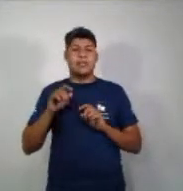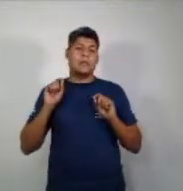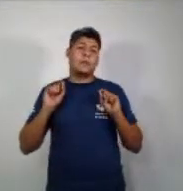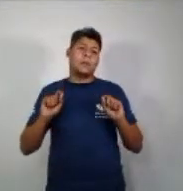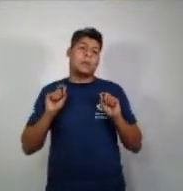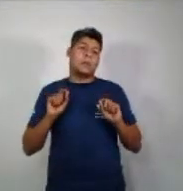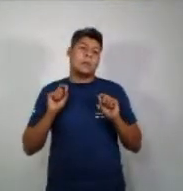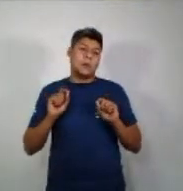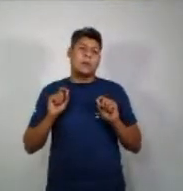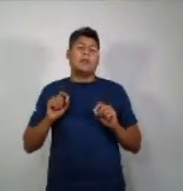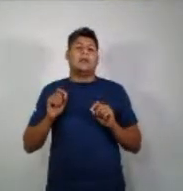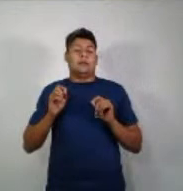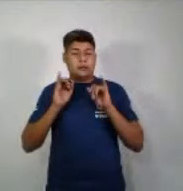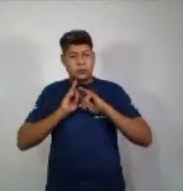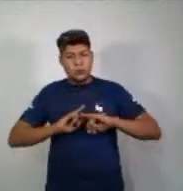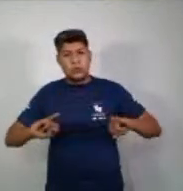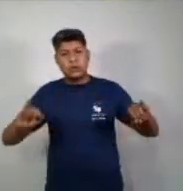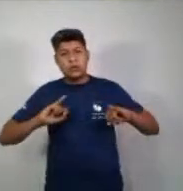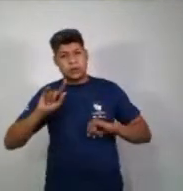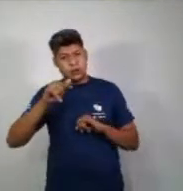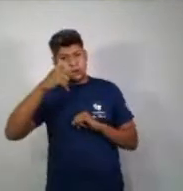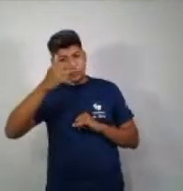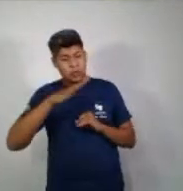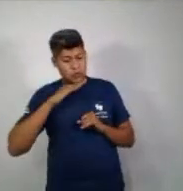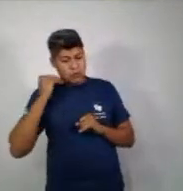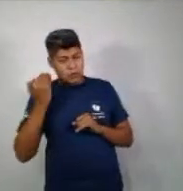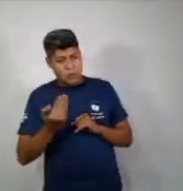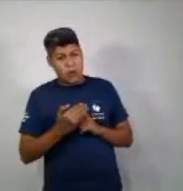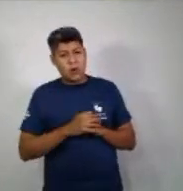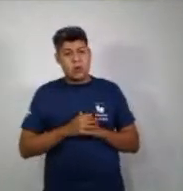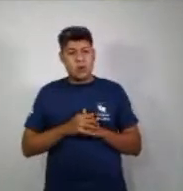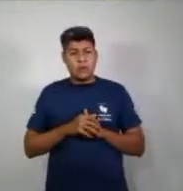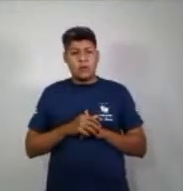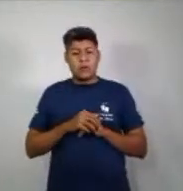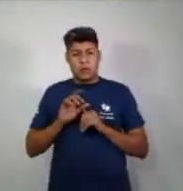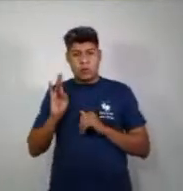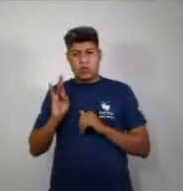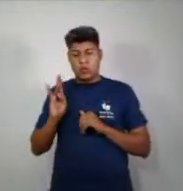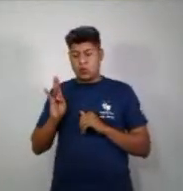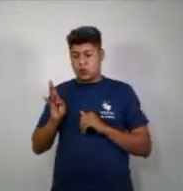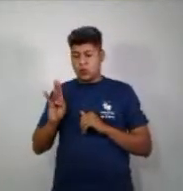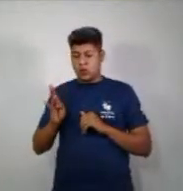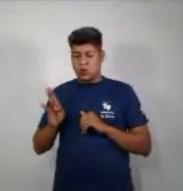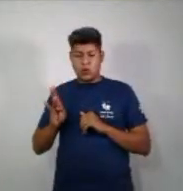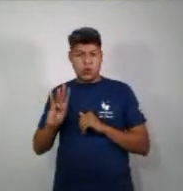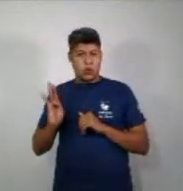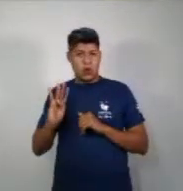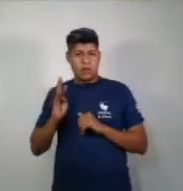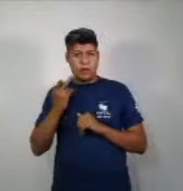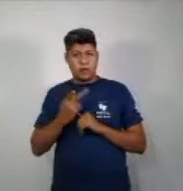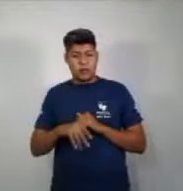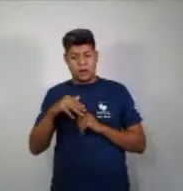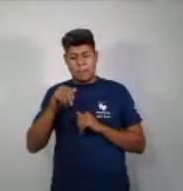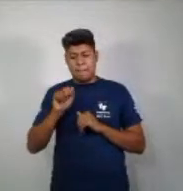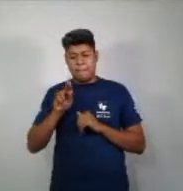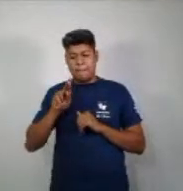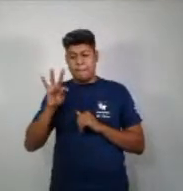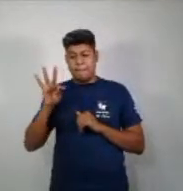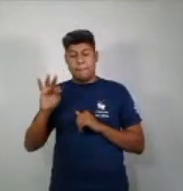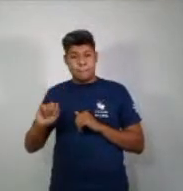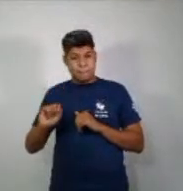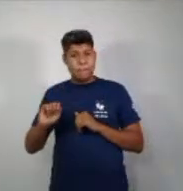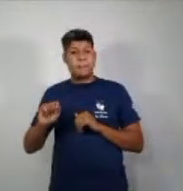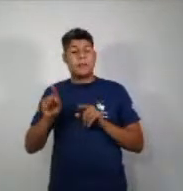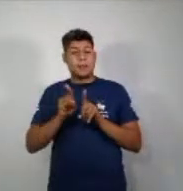com essa notícia, e depois com a notícia da morte da noiva dele, da Marta, que também é